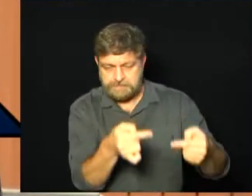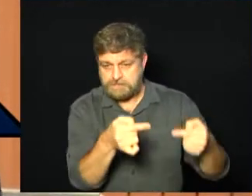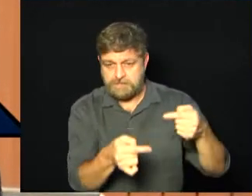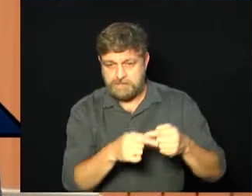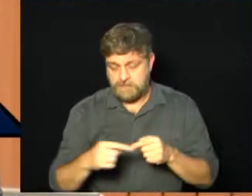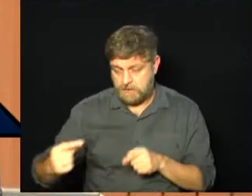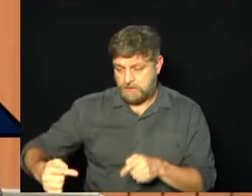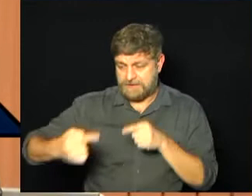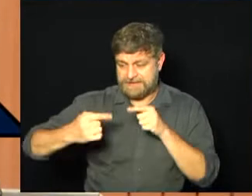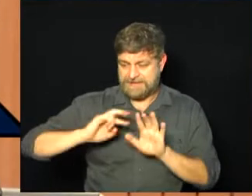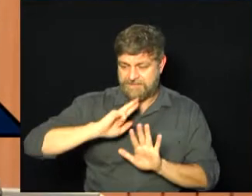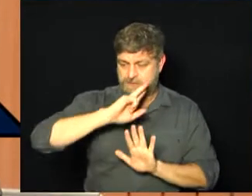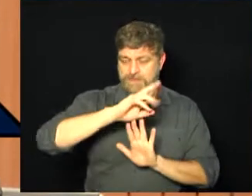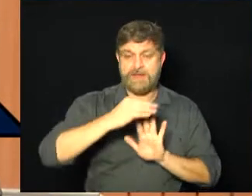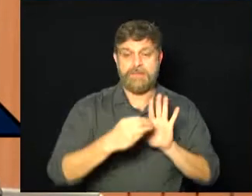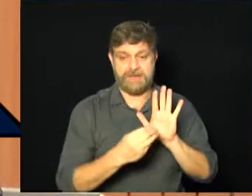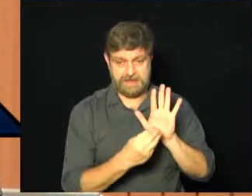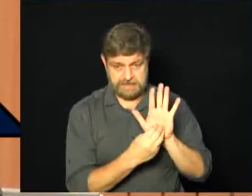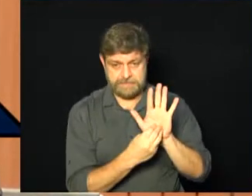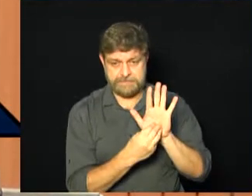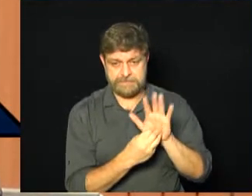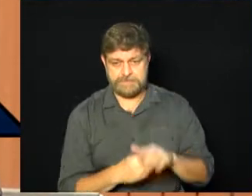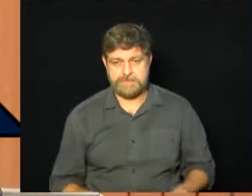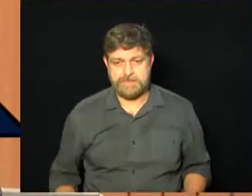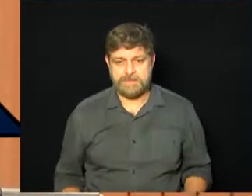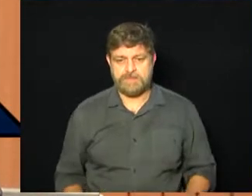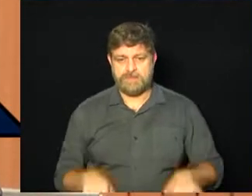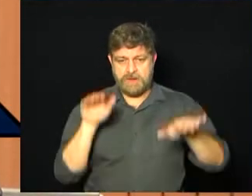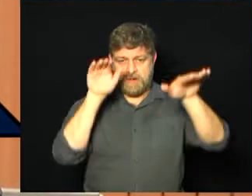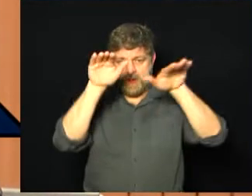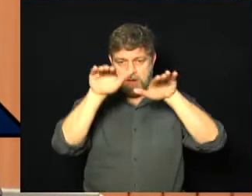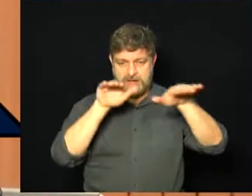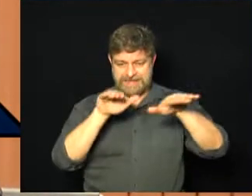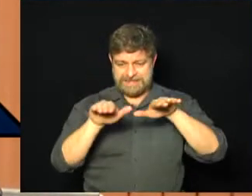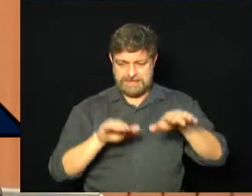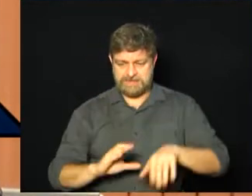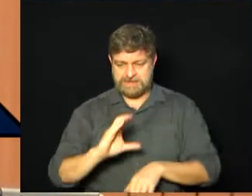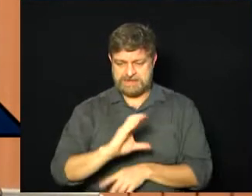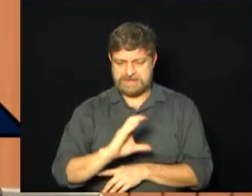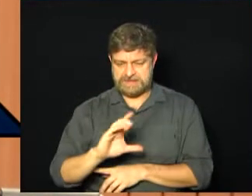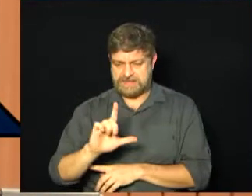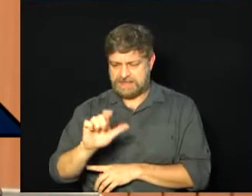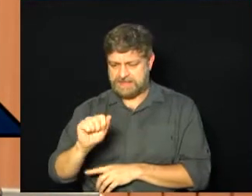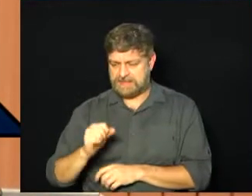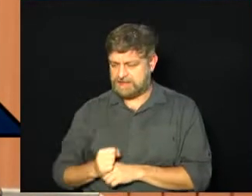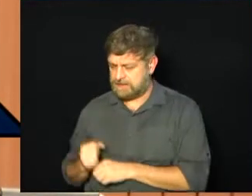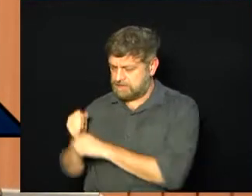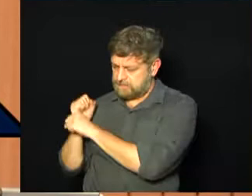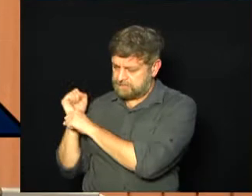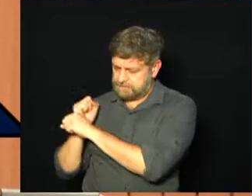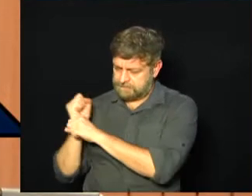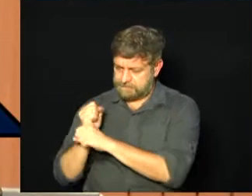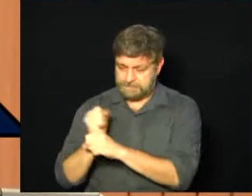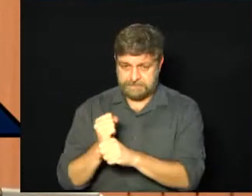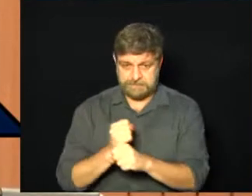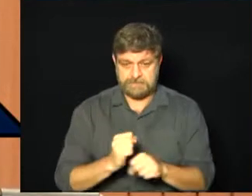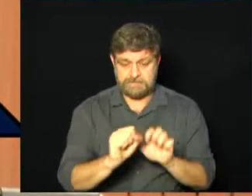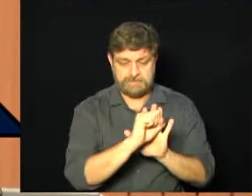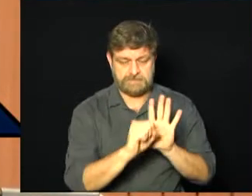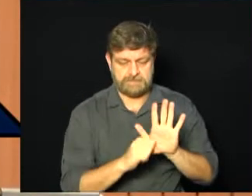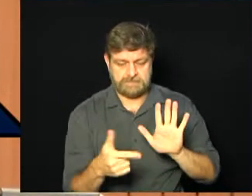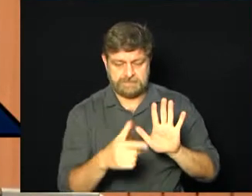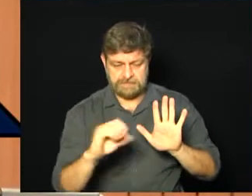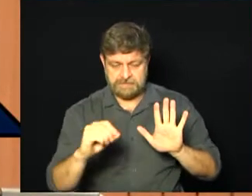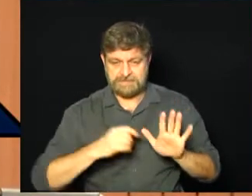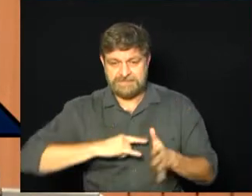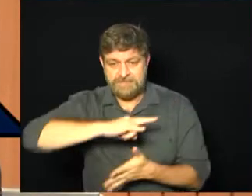desafios ambientais. O acervo do CCLA foi formado ao longo do século XX e reúne